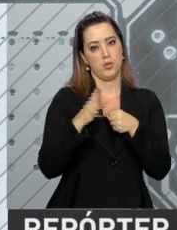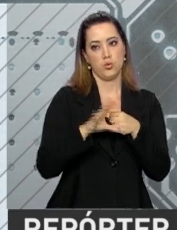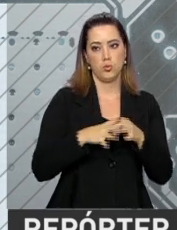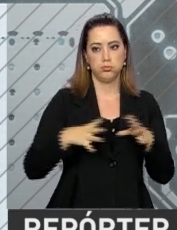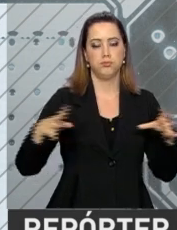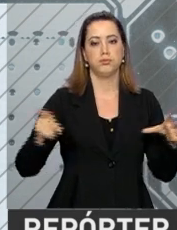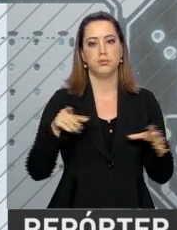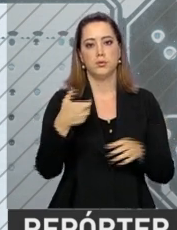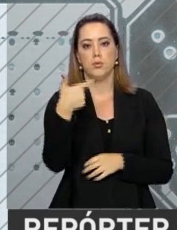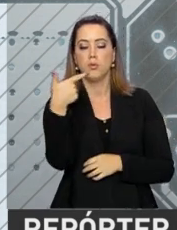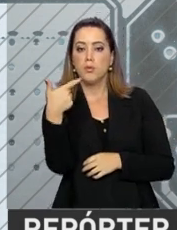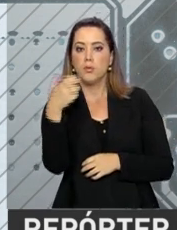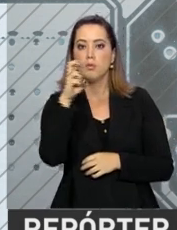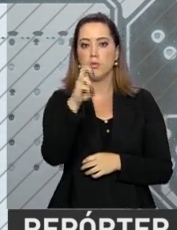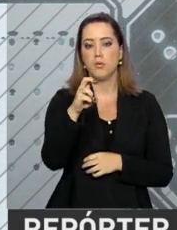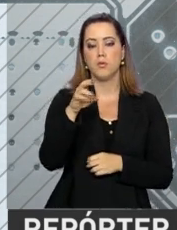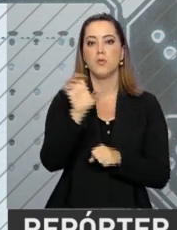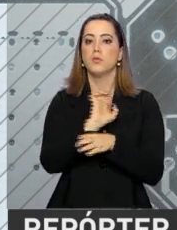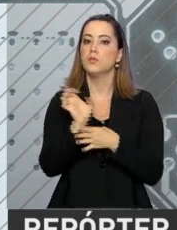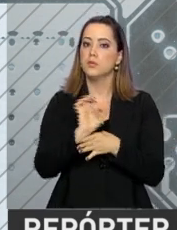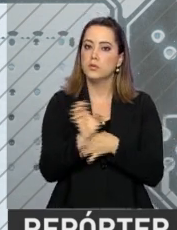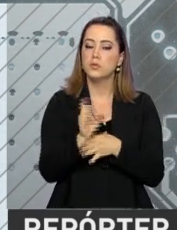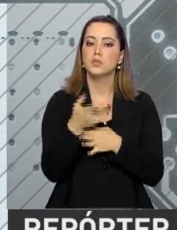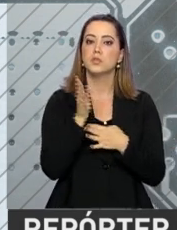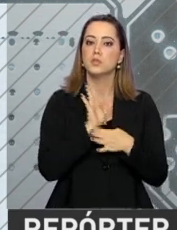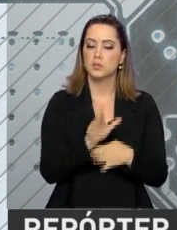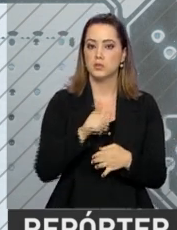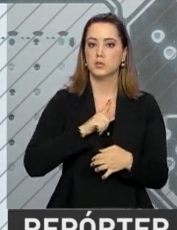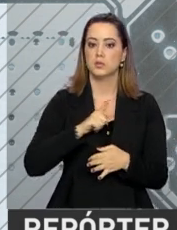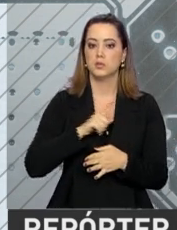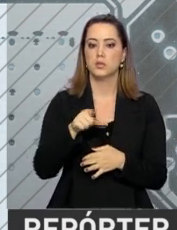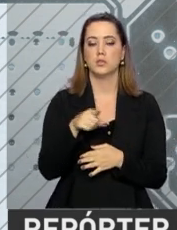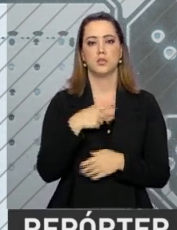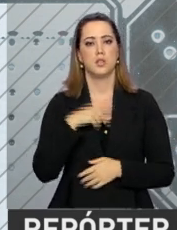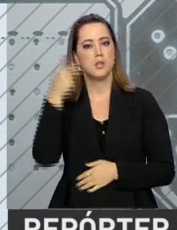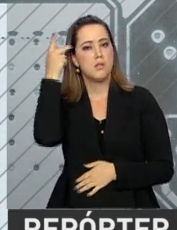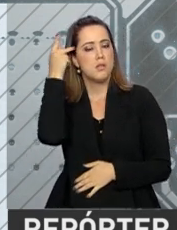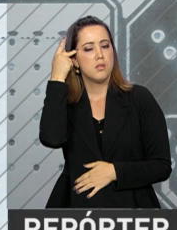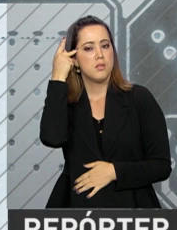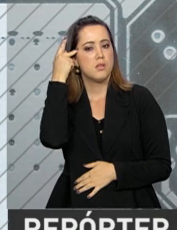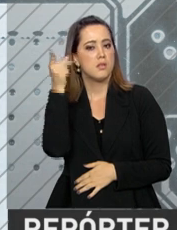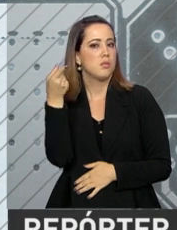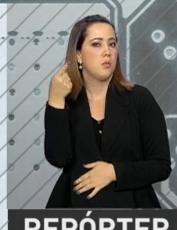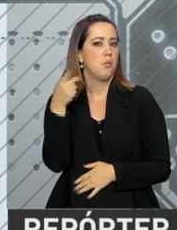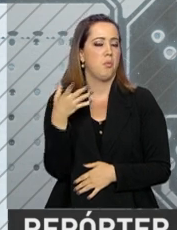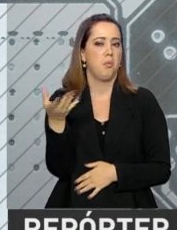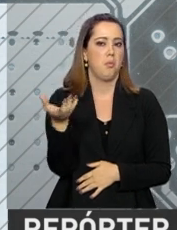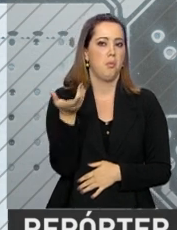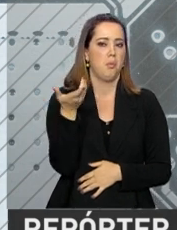25 estados. Amapá e São Paulo ficaram de fora porque não aderiram